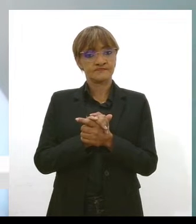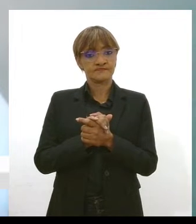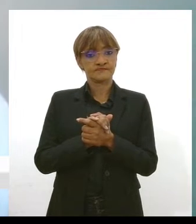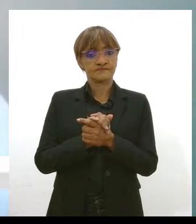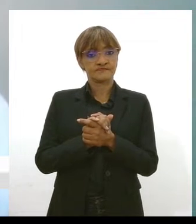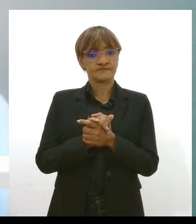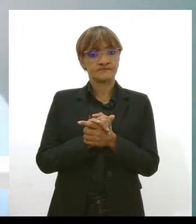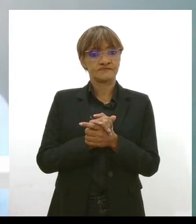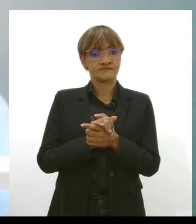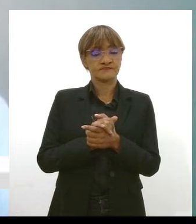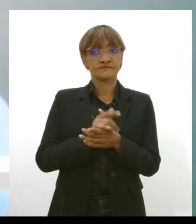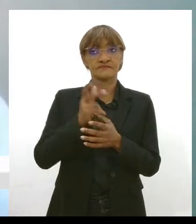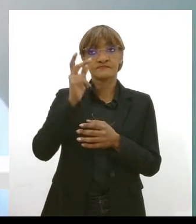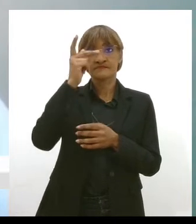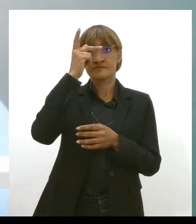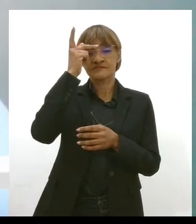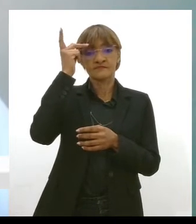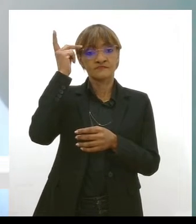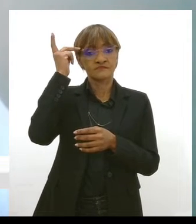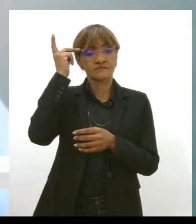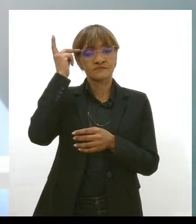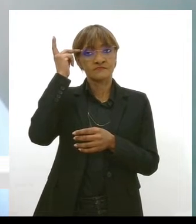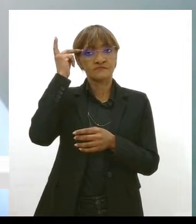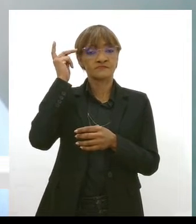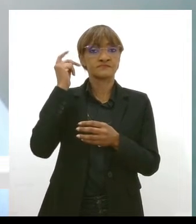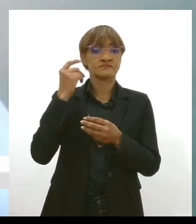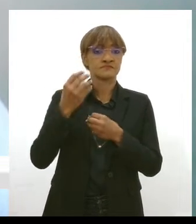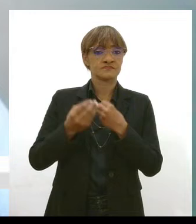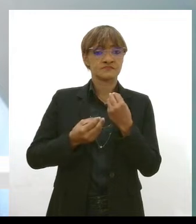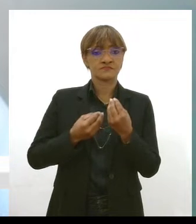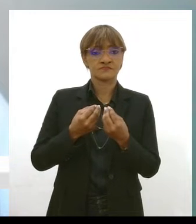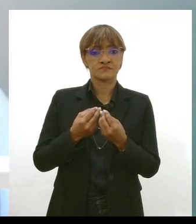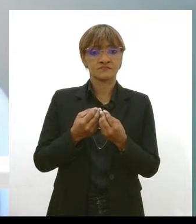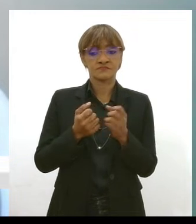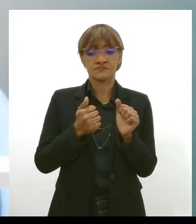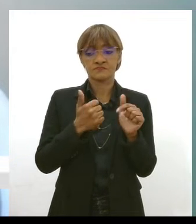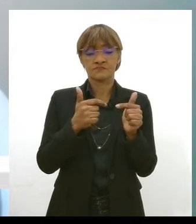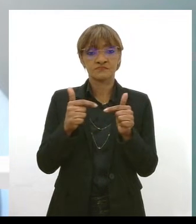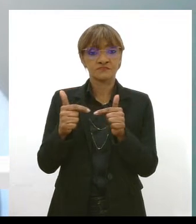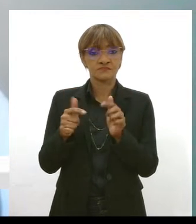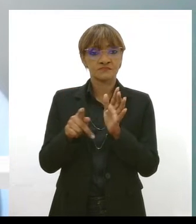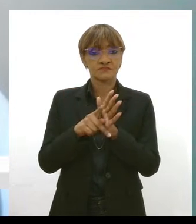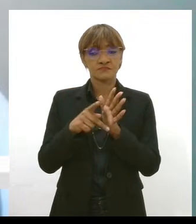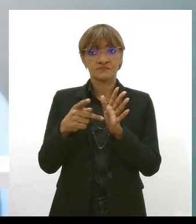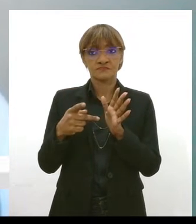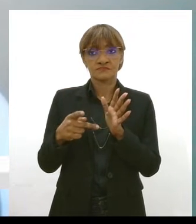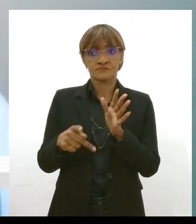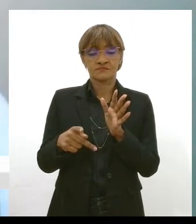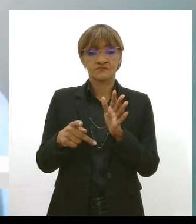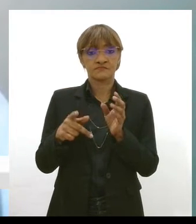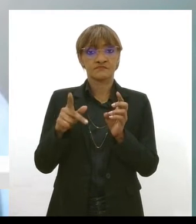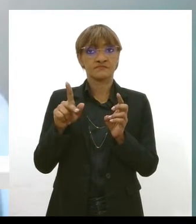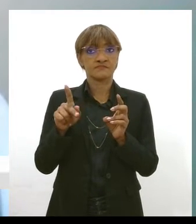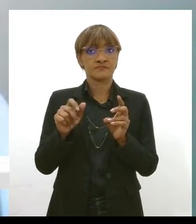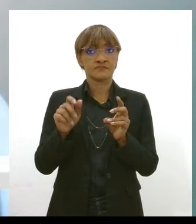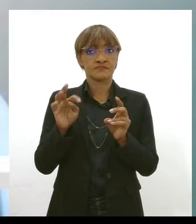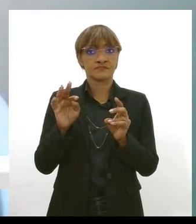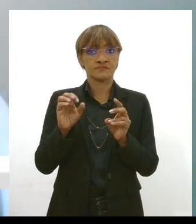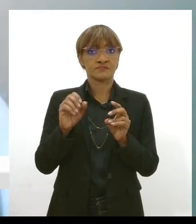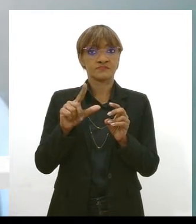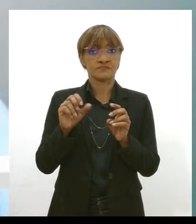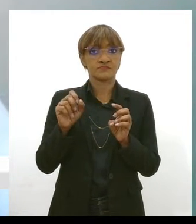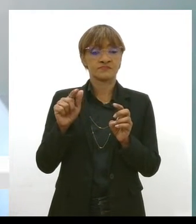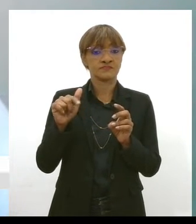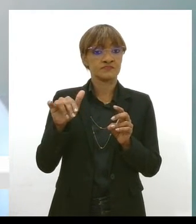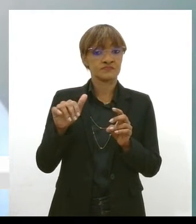que procura um serviço de patologia cervical, então, se a mulher vai